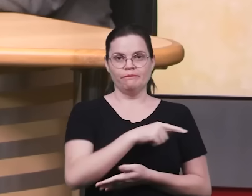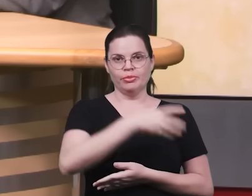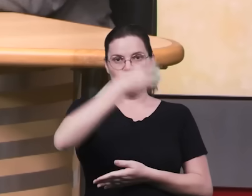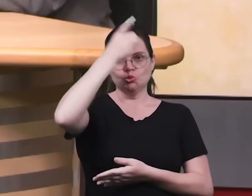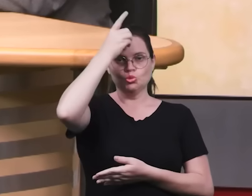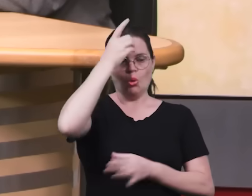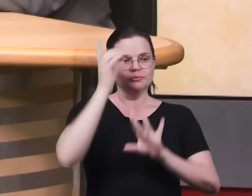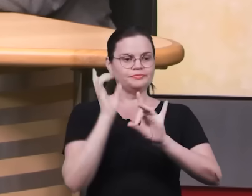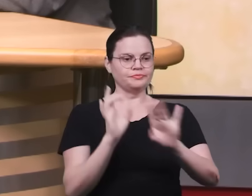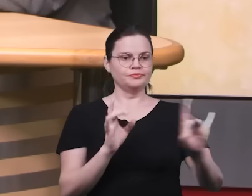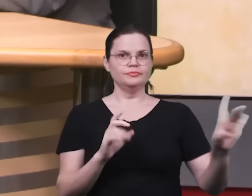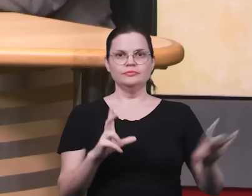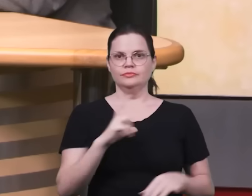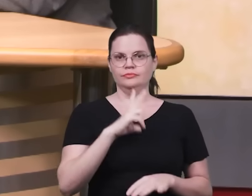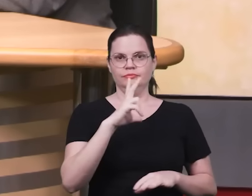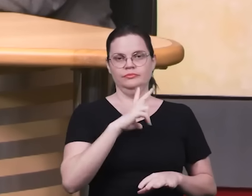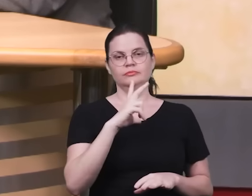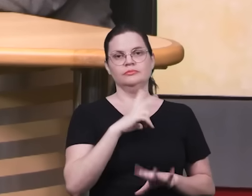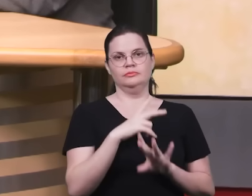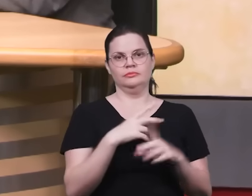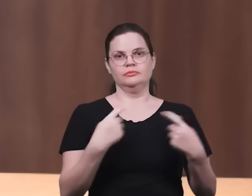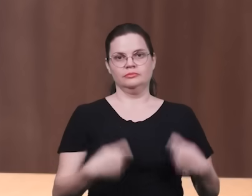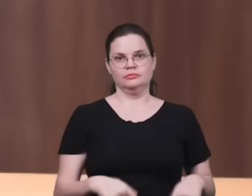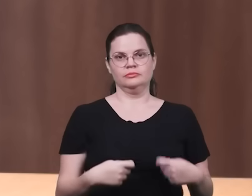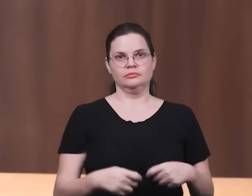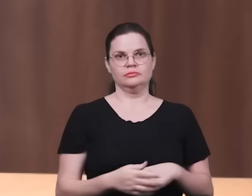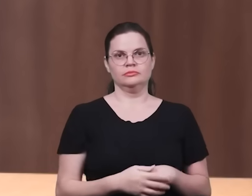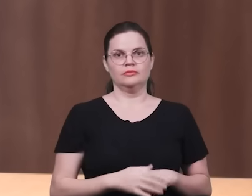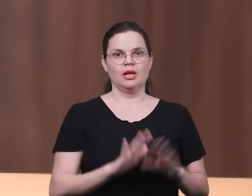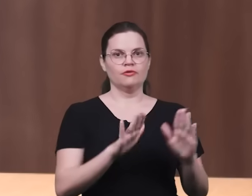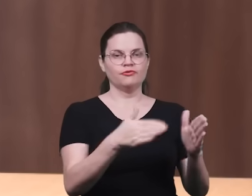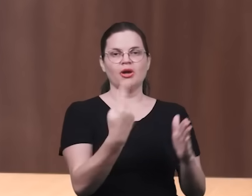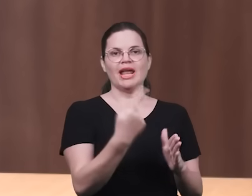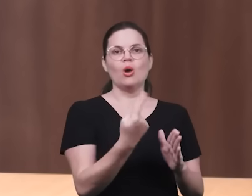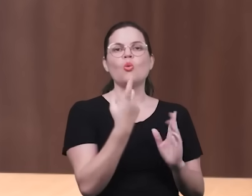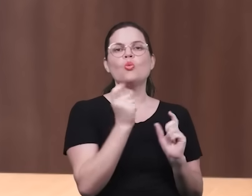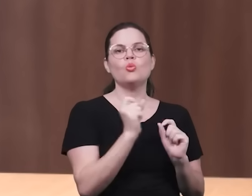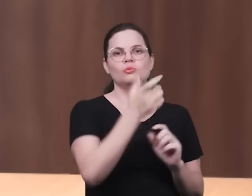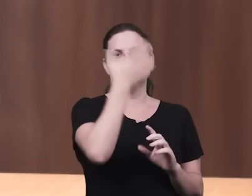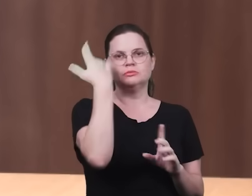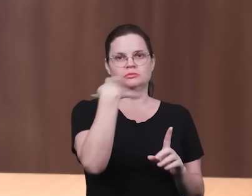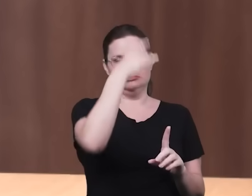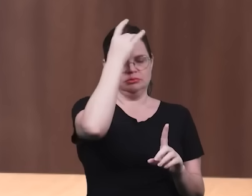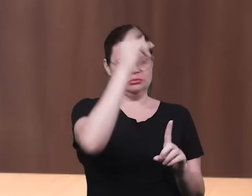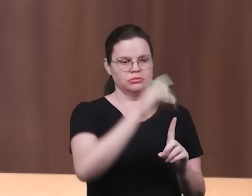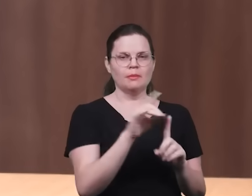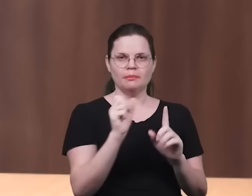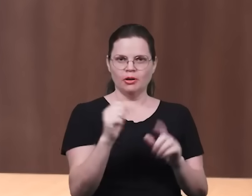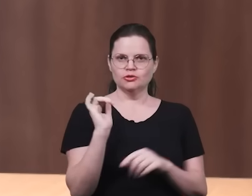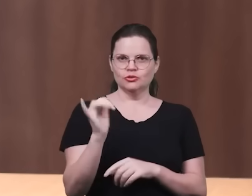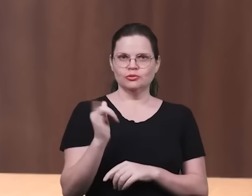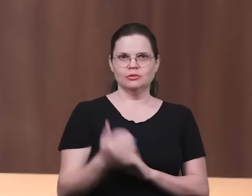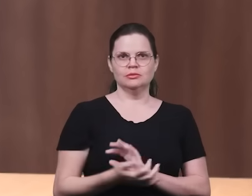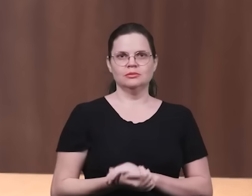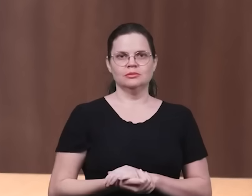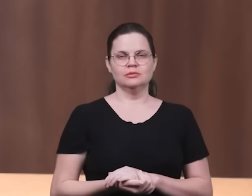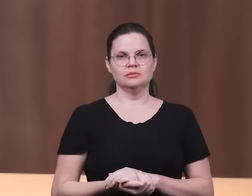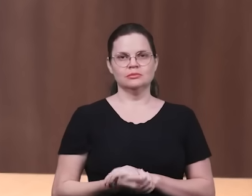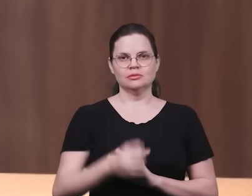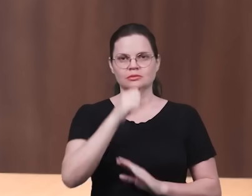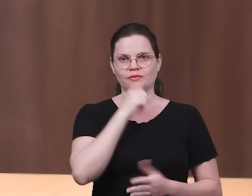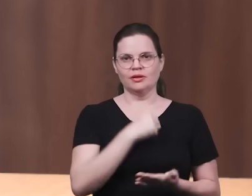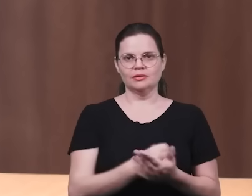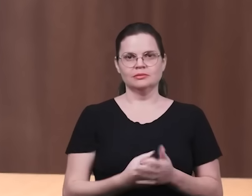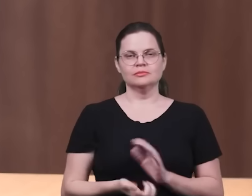de forma individual, né? Era focal, né? Pode contar você No